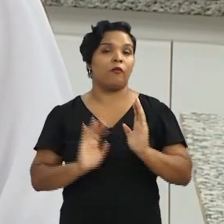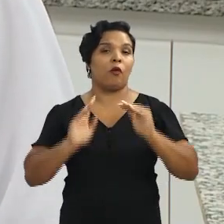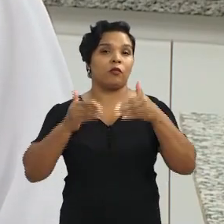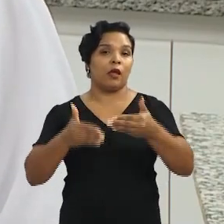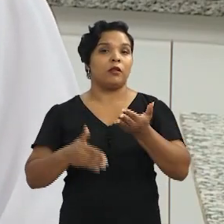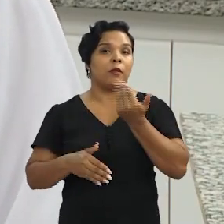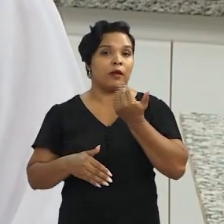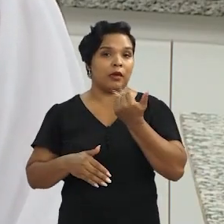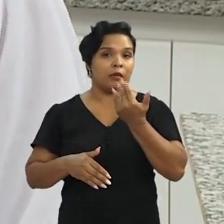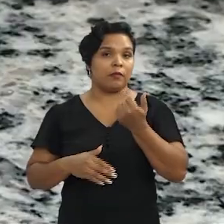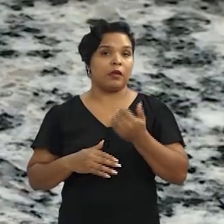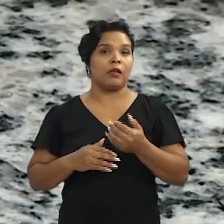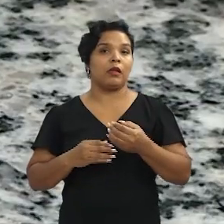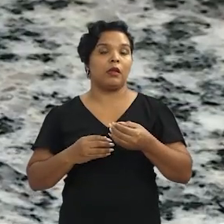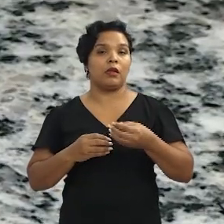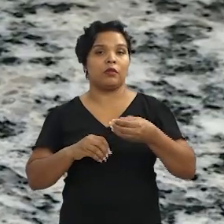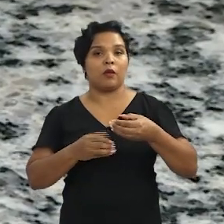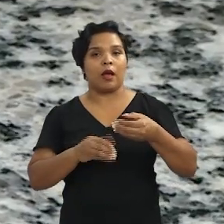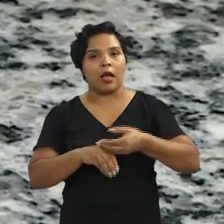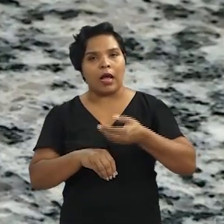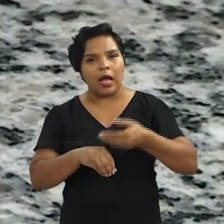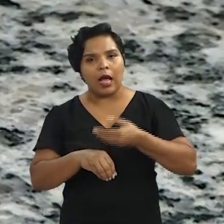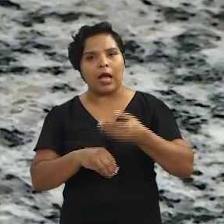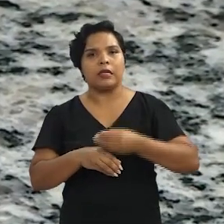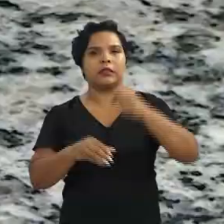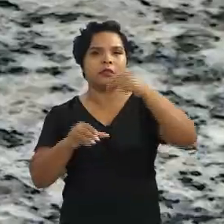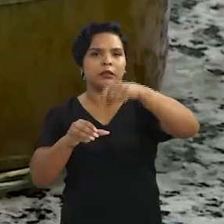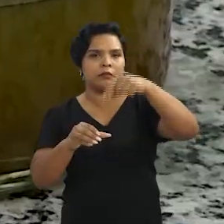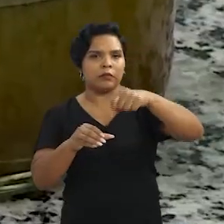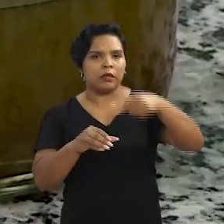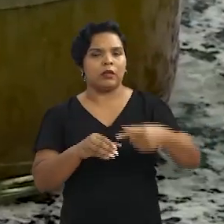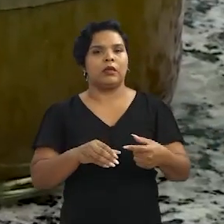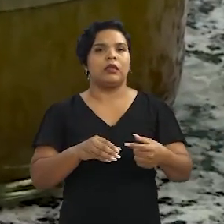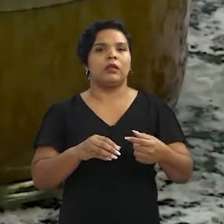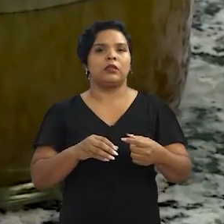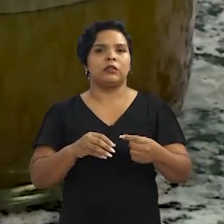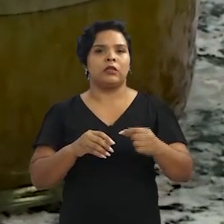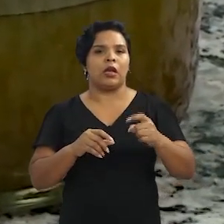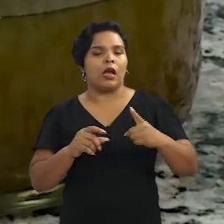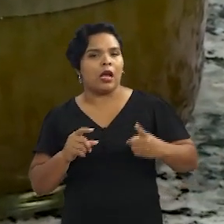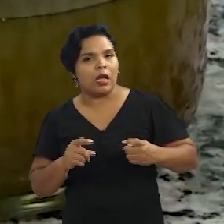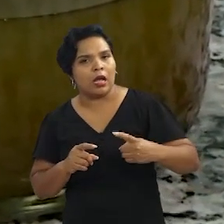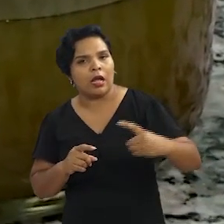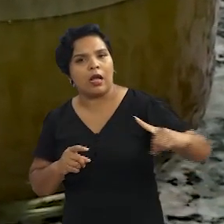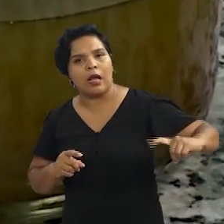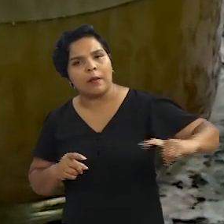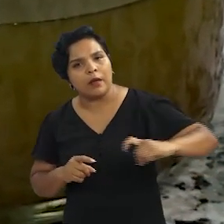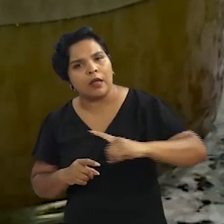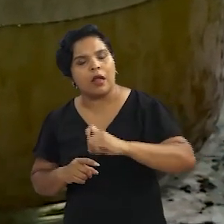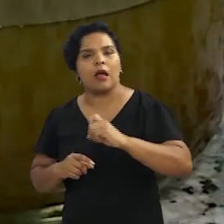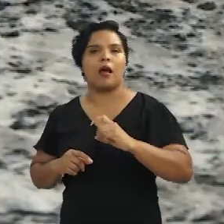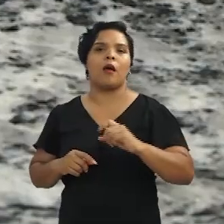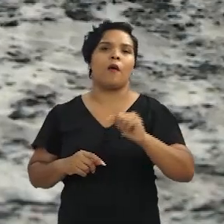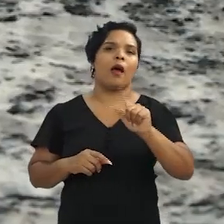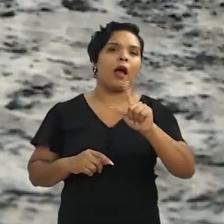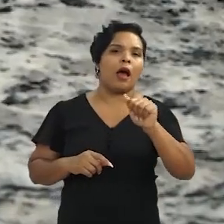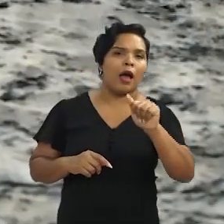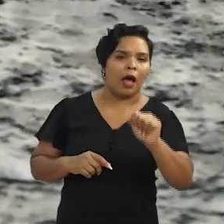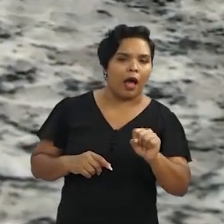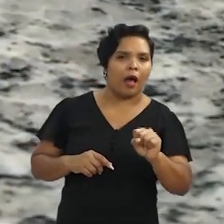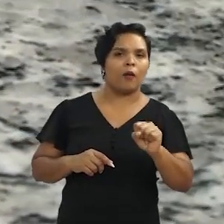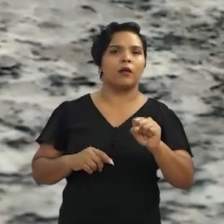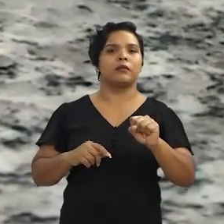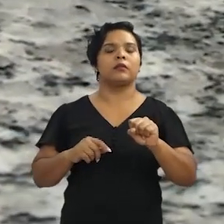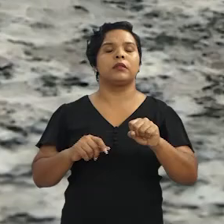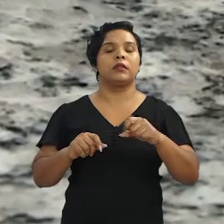para alimentos, então seria casca, sementes de frutas, cabeça de camarão, algas. Então a gente